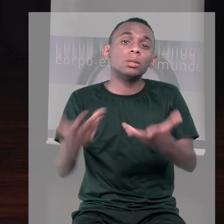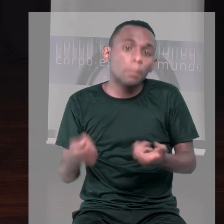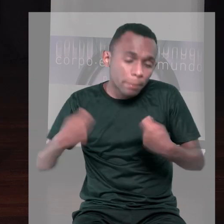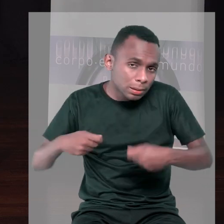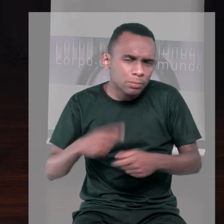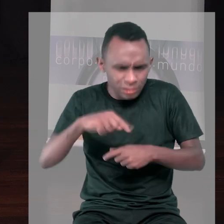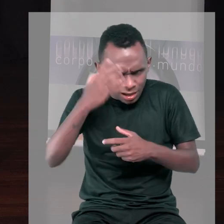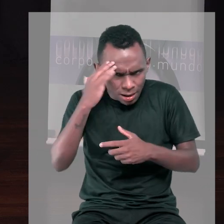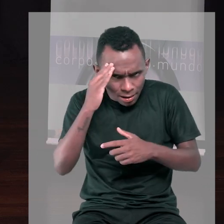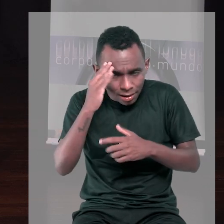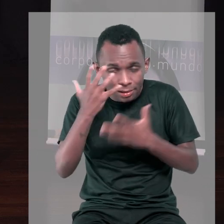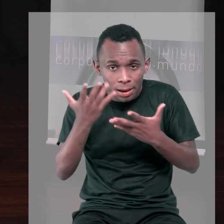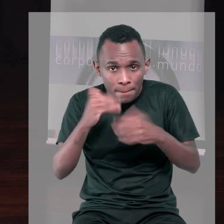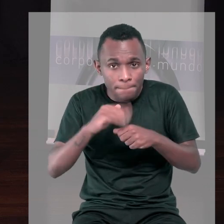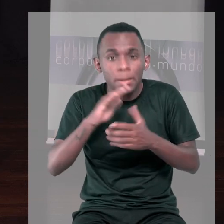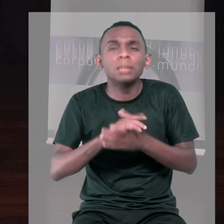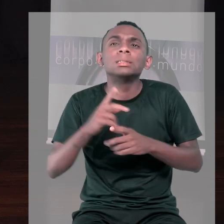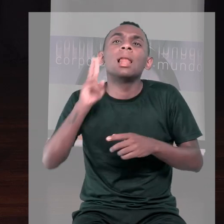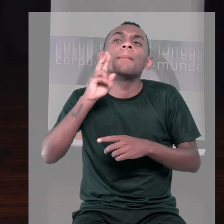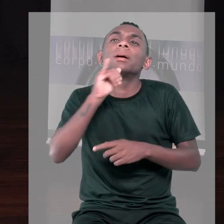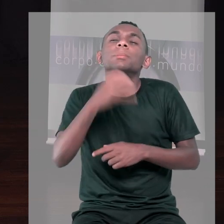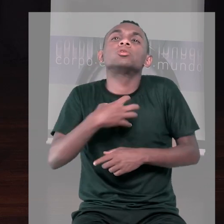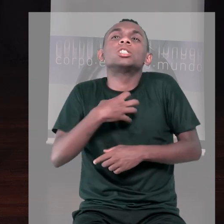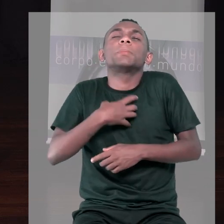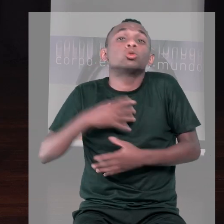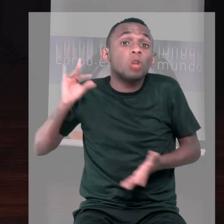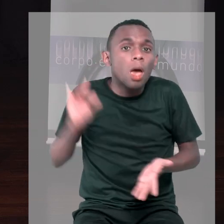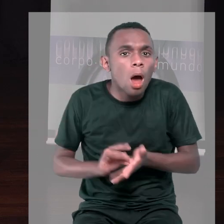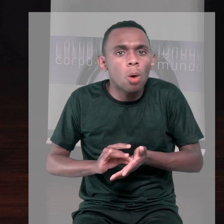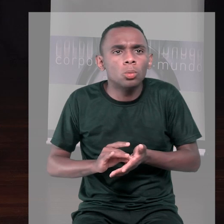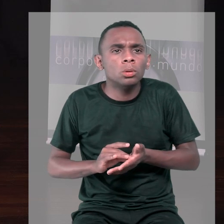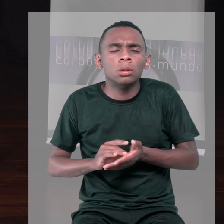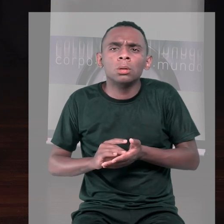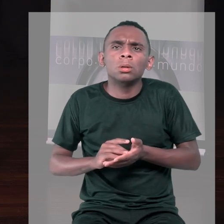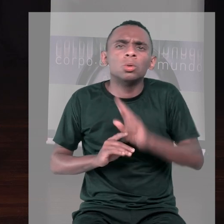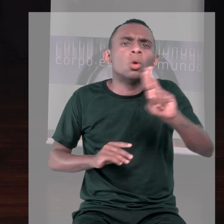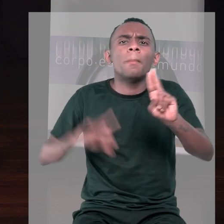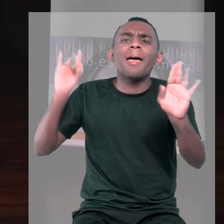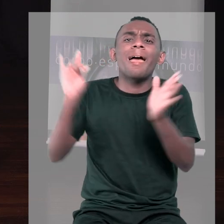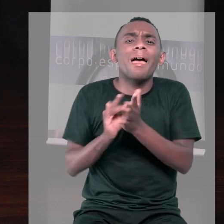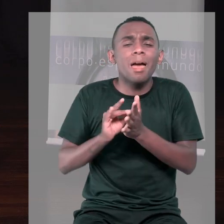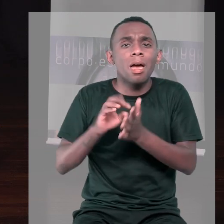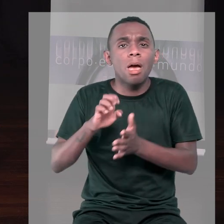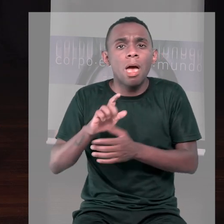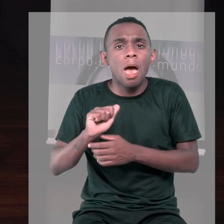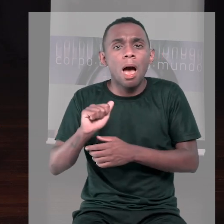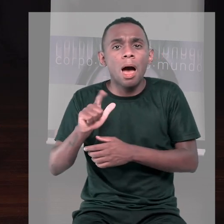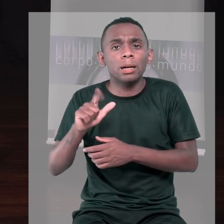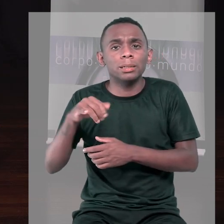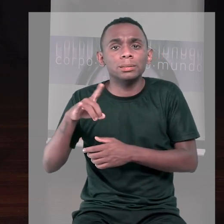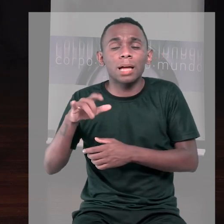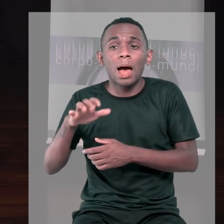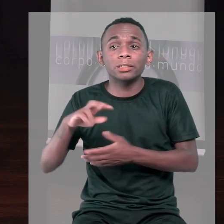humano sozinho é capaz de desdobrar, de retirar dentro de si mesmo, como uma